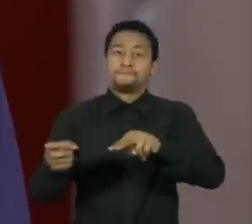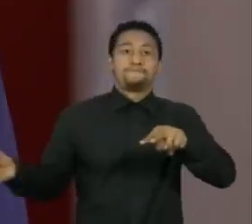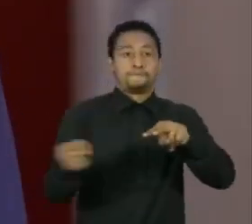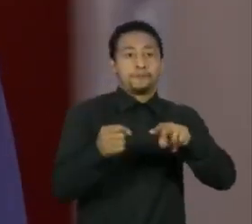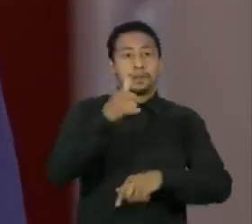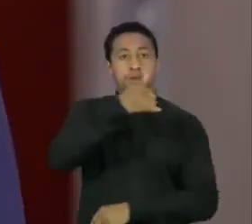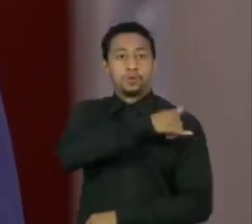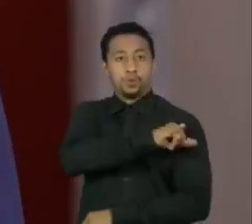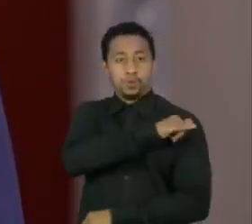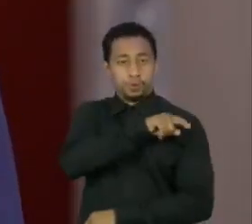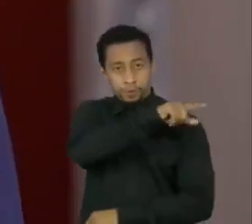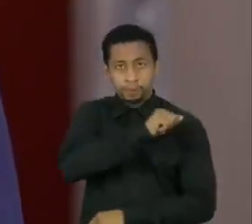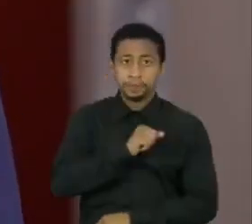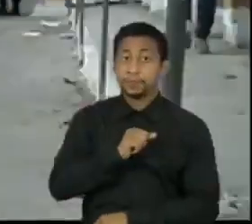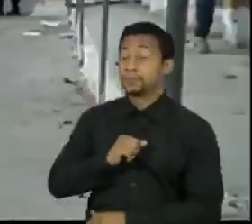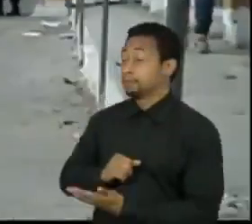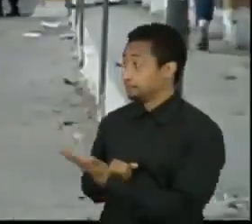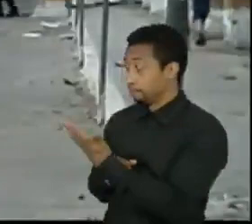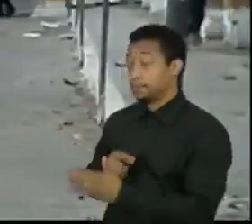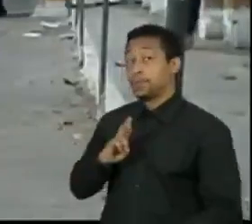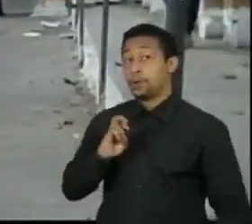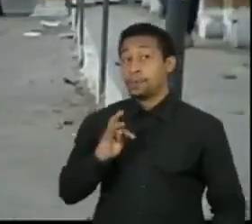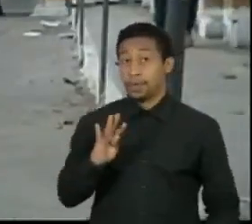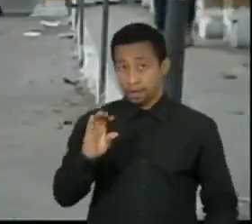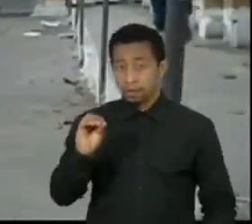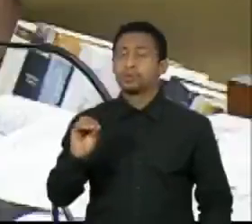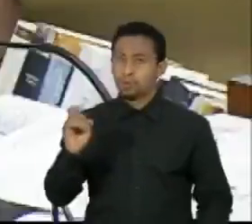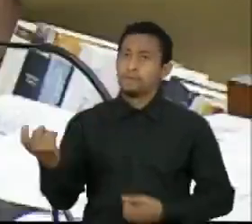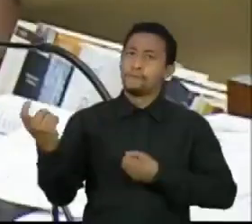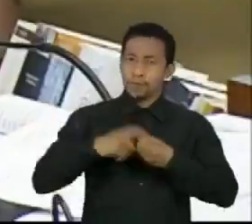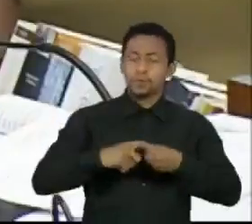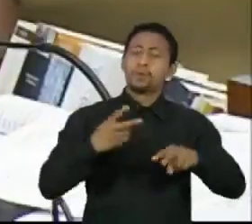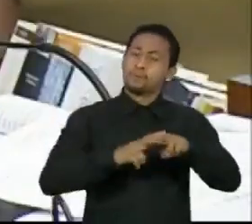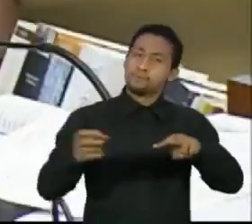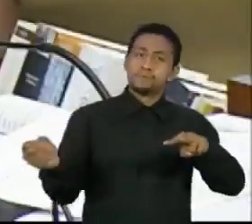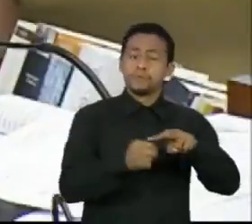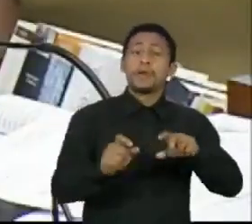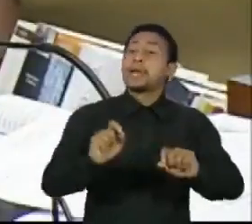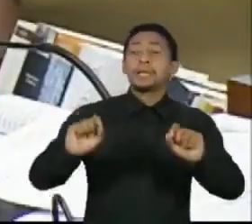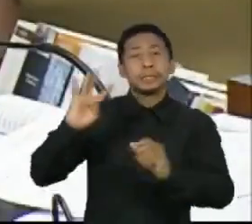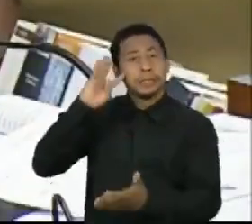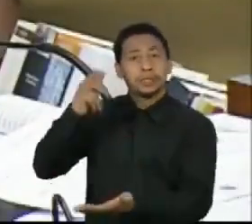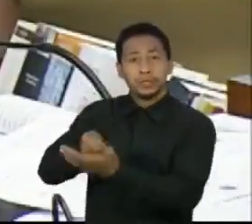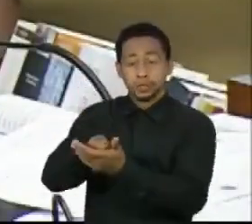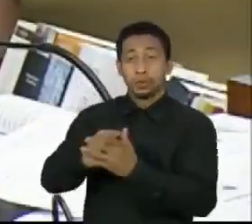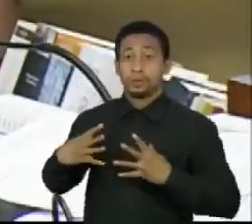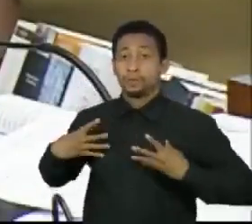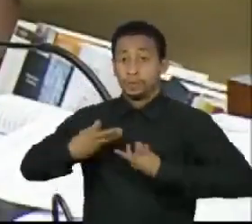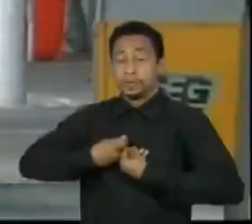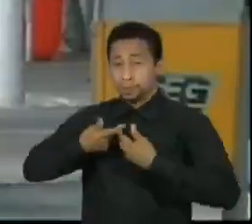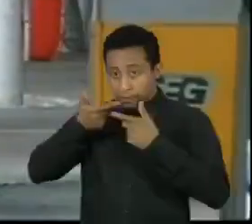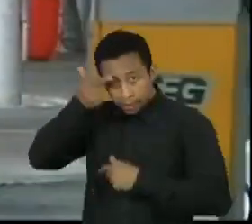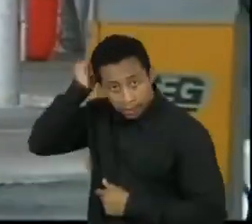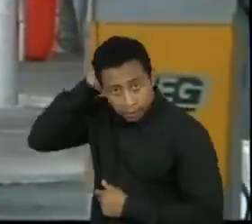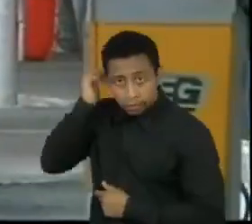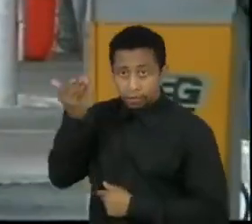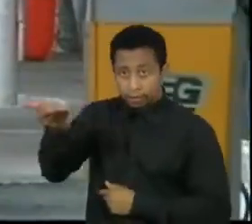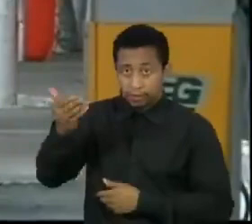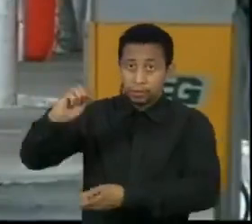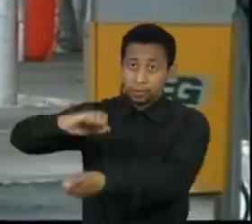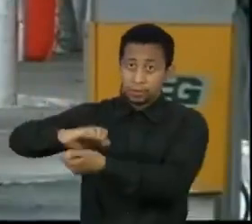a determinação da volta de Roberto Jefferson para o presídio de Bangu 8 foi do Ministro Alexandre de Moraes do Supremo Tribunal Federal